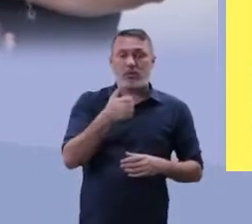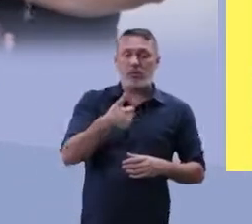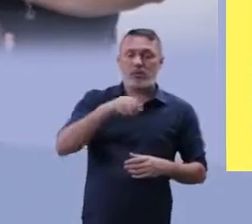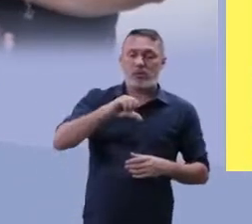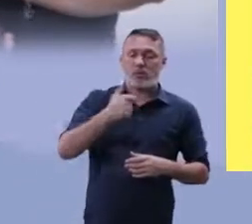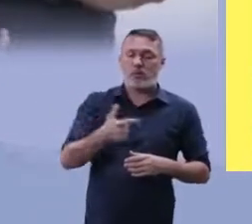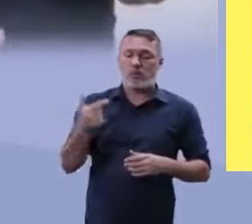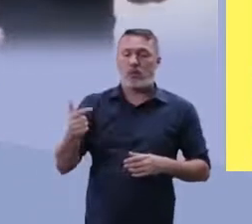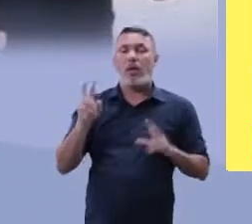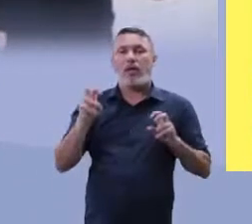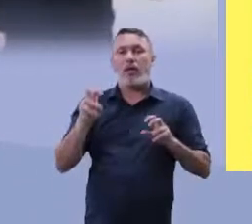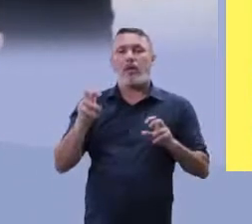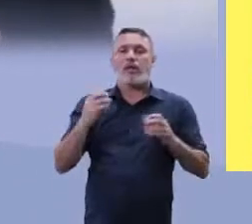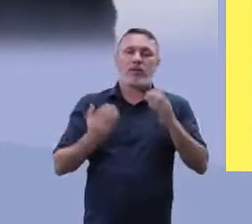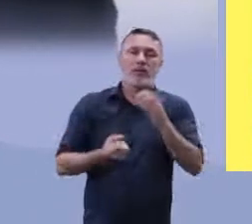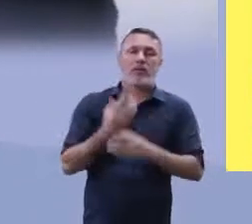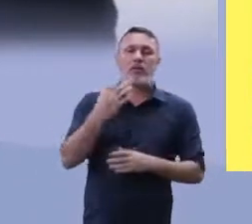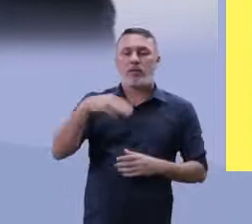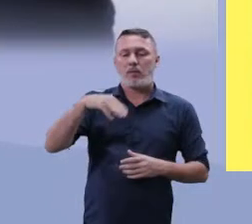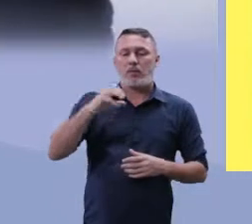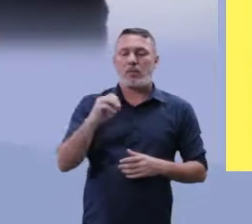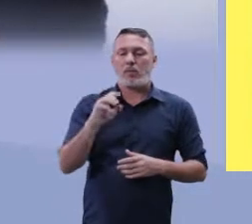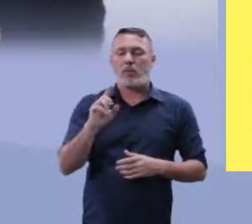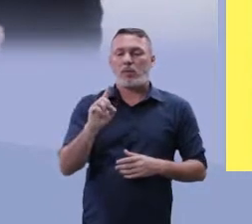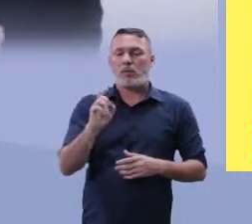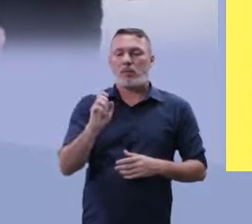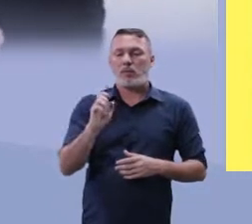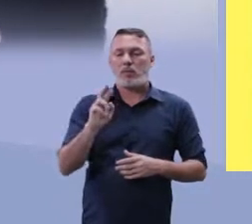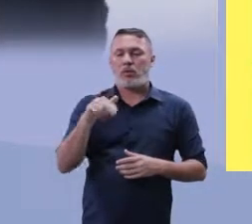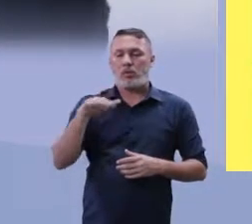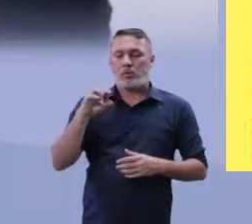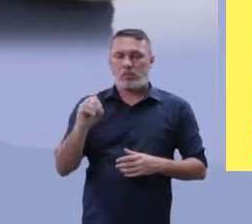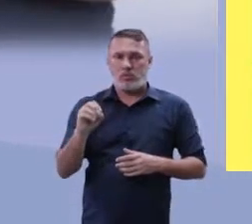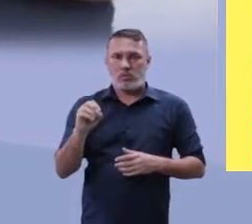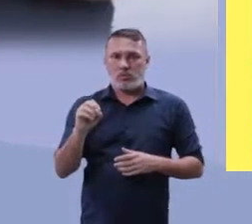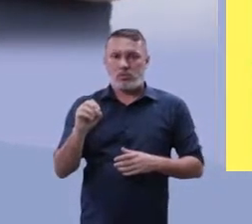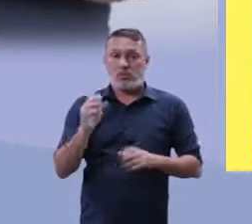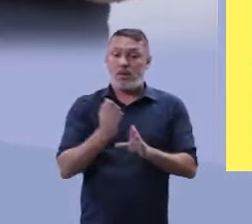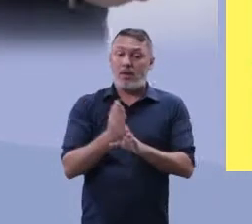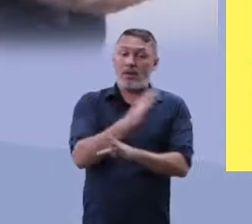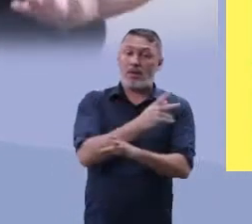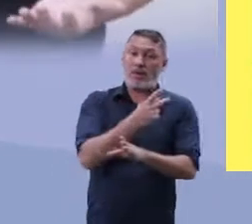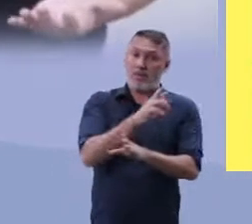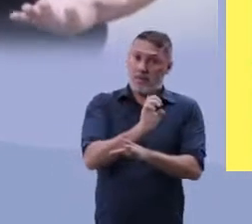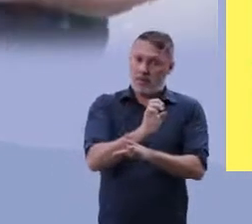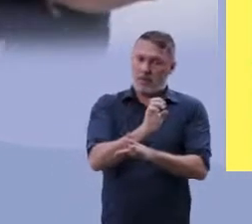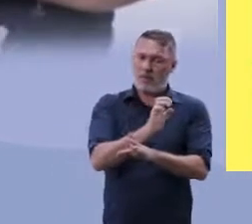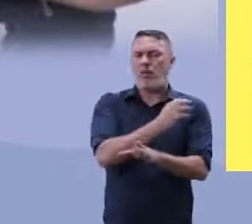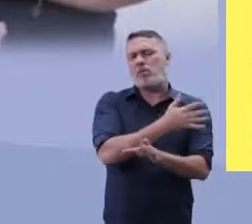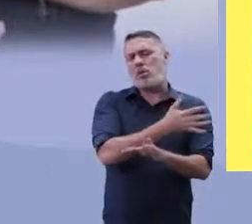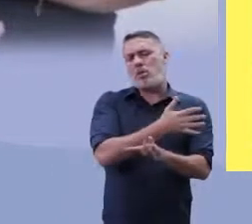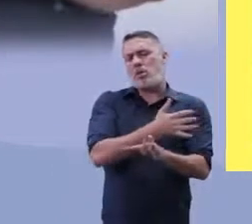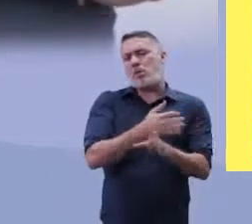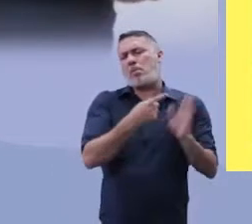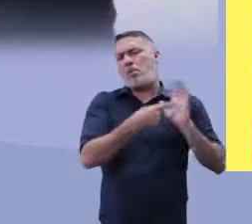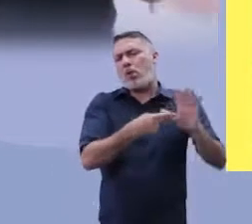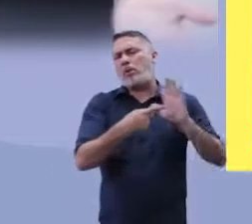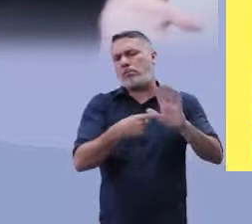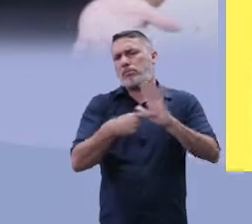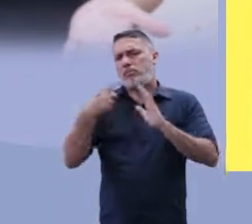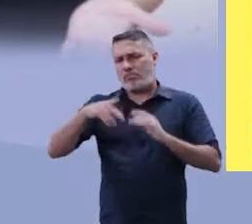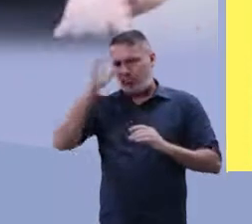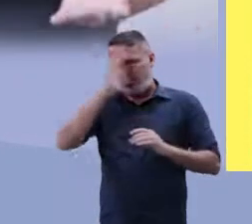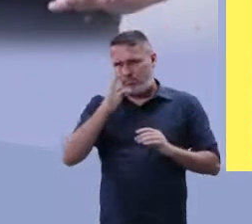1922 e, durante 20 anos, esse pré-modernismo trará a riqueza desse Brasil às mãos